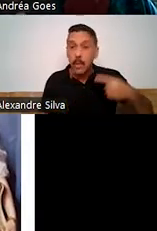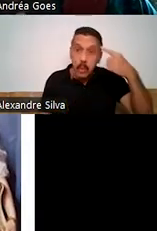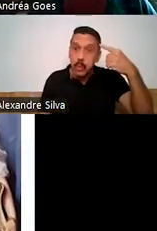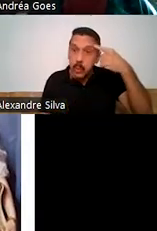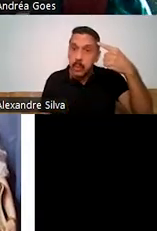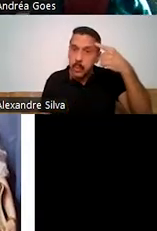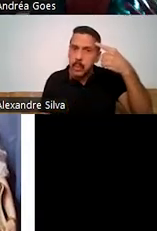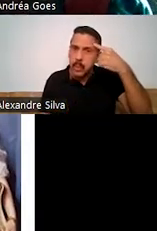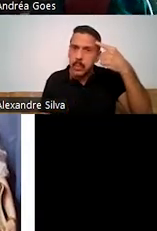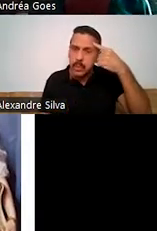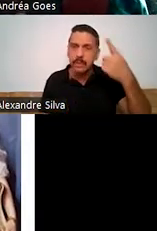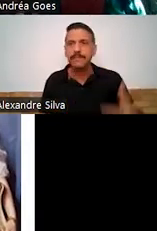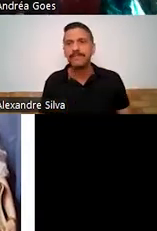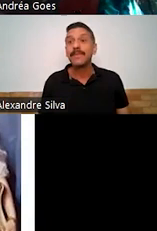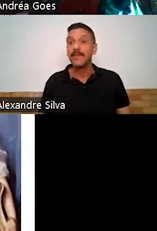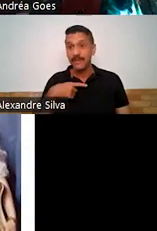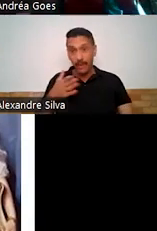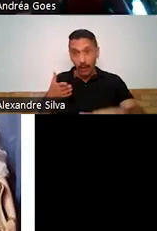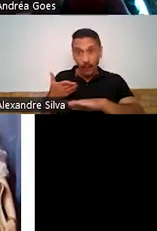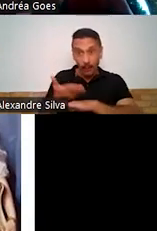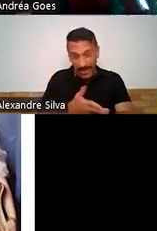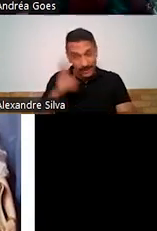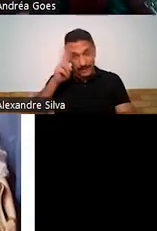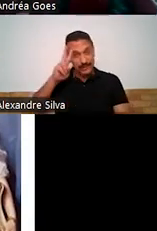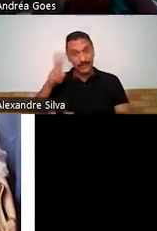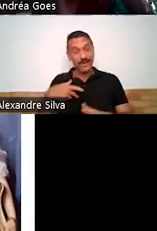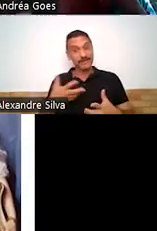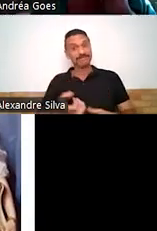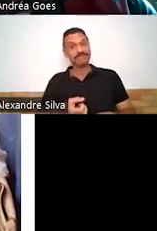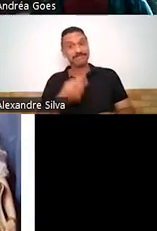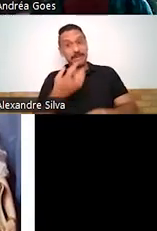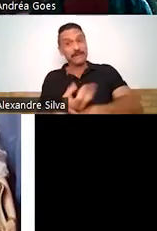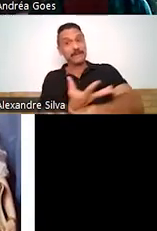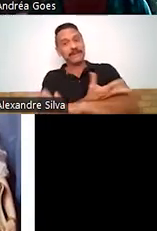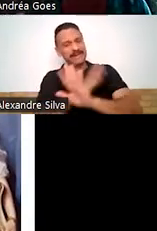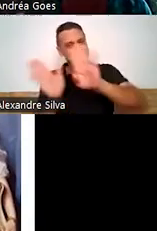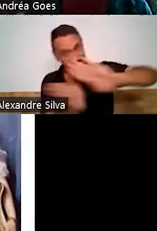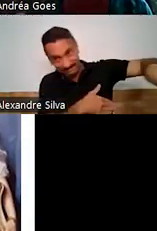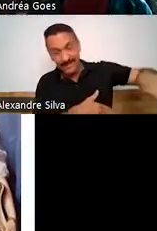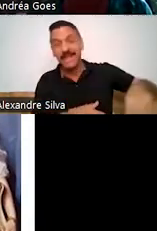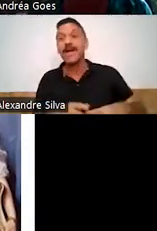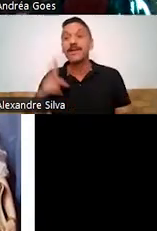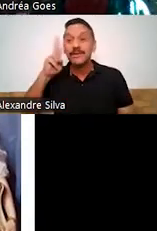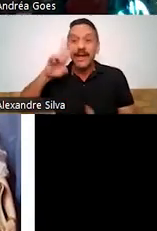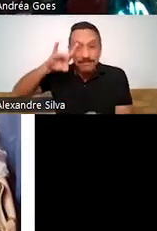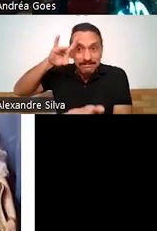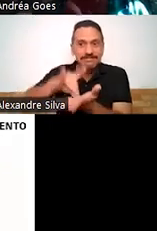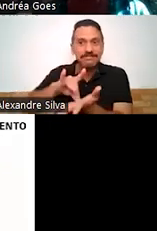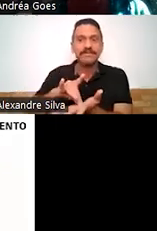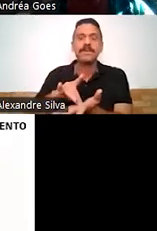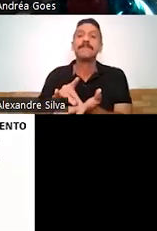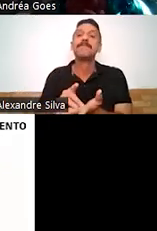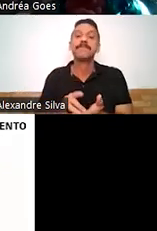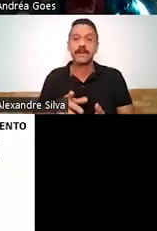Bom, vocês veem como eu entro na história, né? Deixa eu sair da história, então, deixa eu sair para a ficção e voltemos para a realidade.